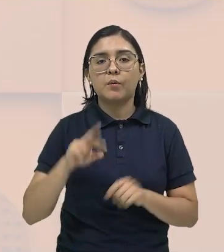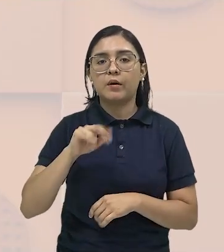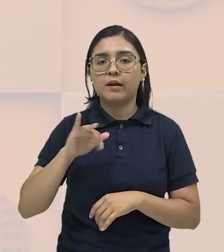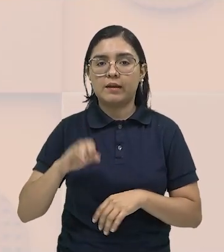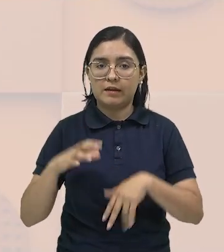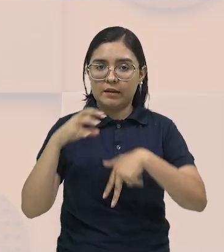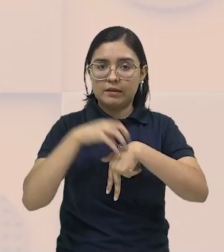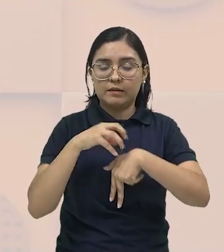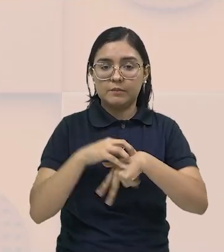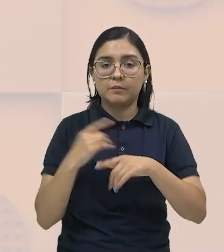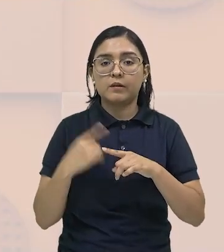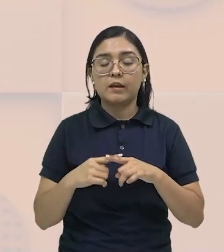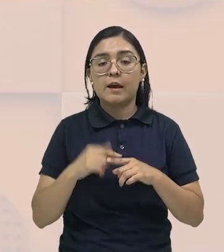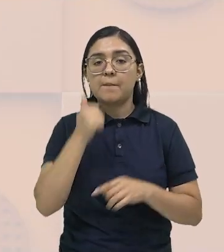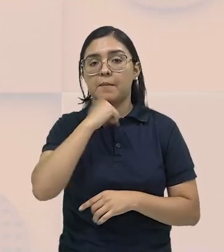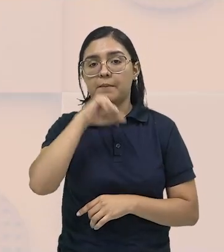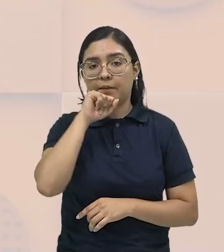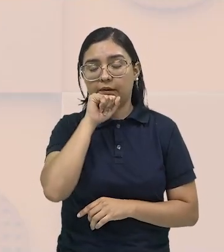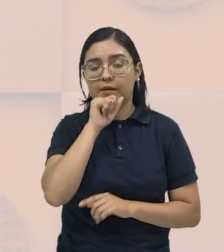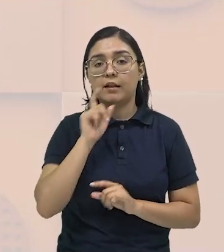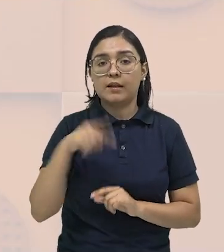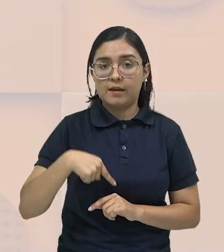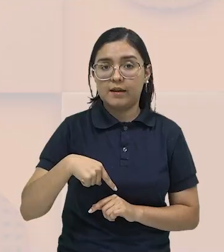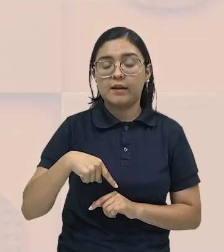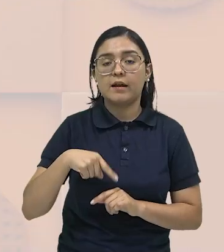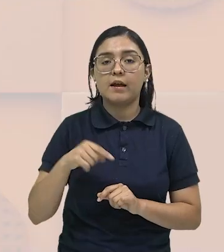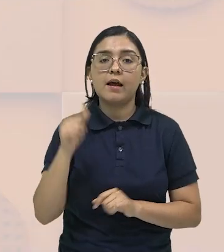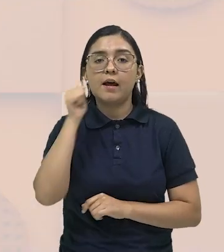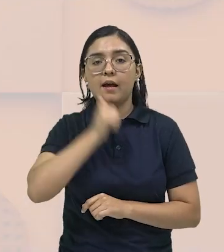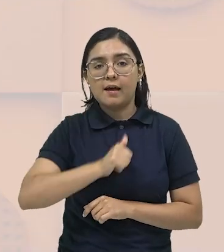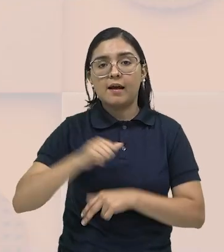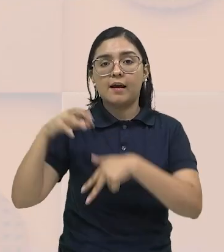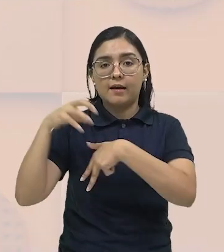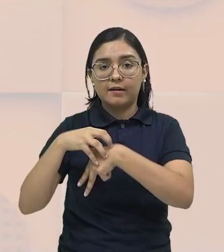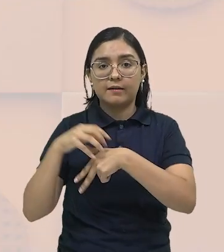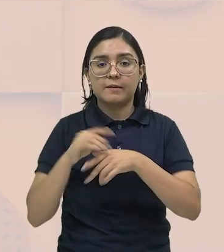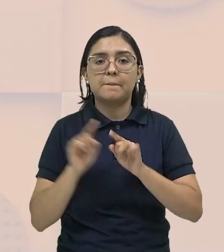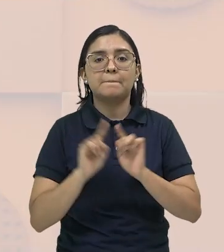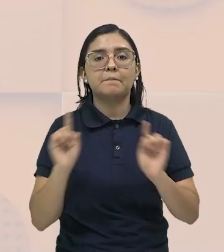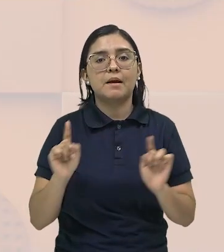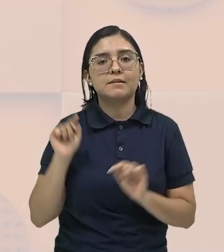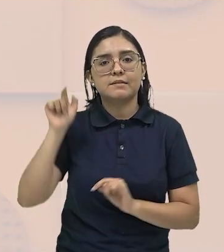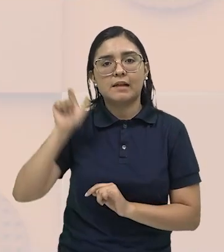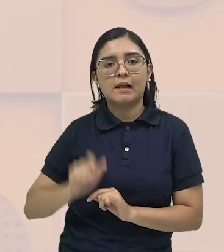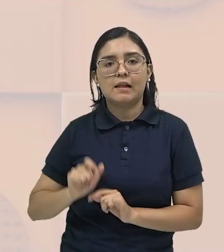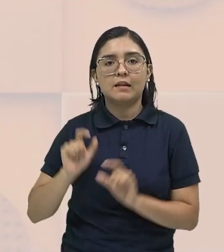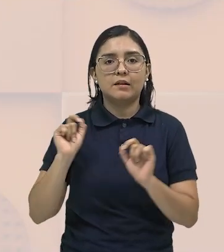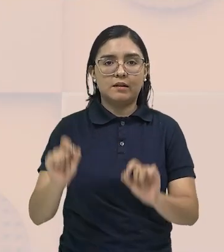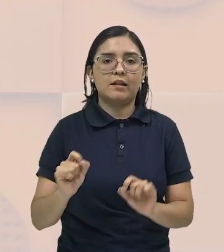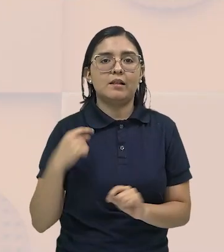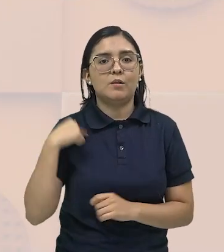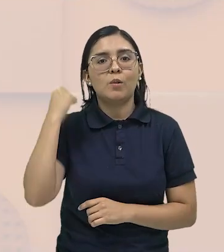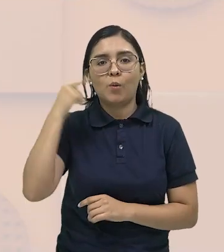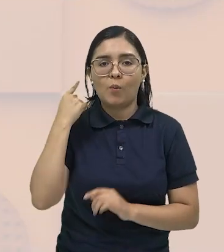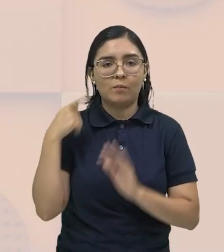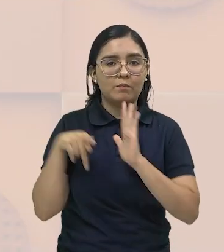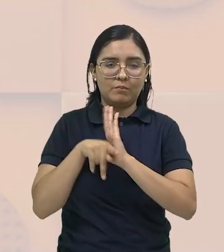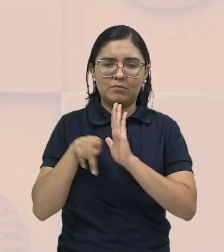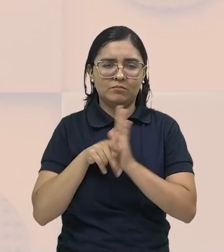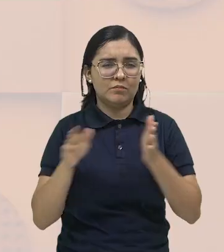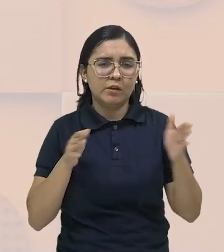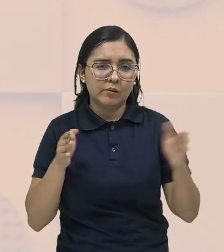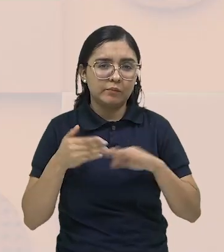I, ainda era rainha, Contudo, ela era considerada louca, um termo bem próprio da época,